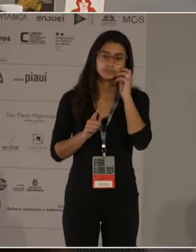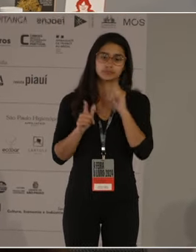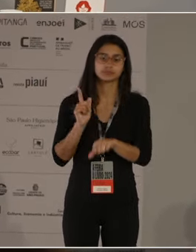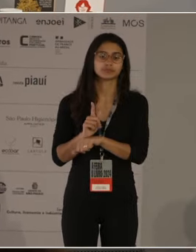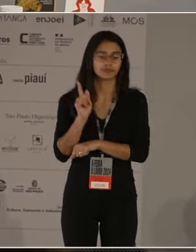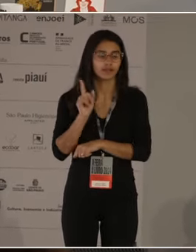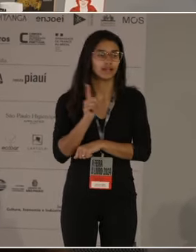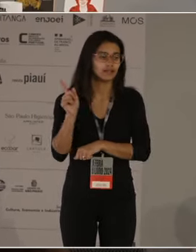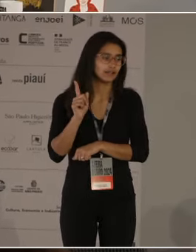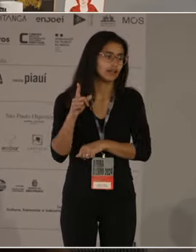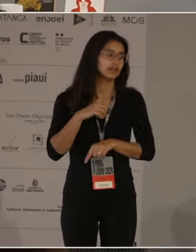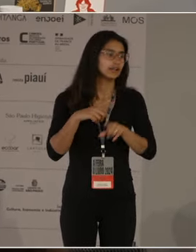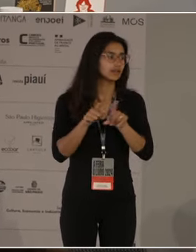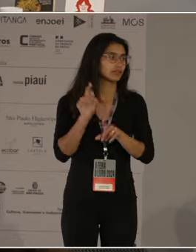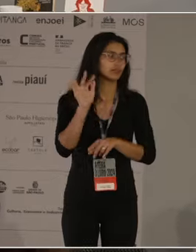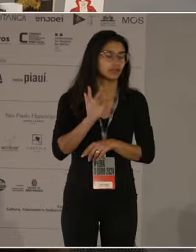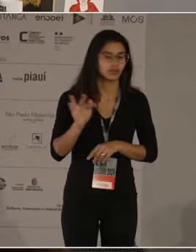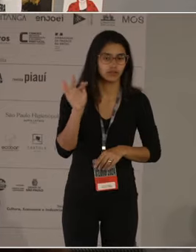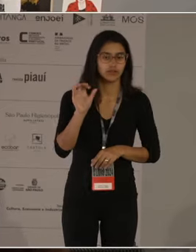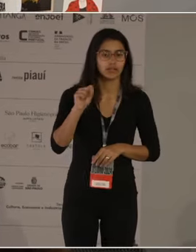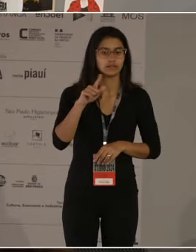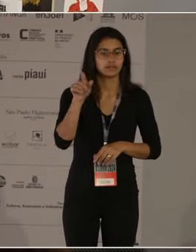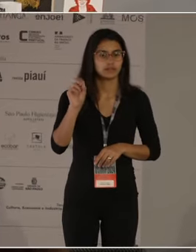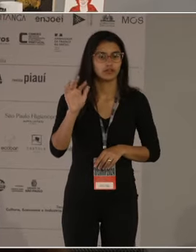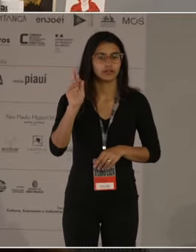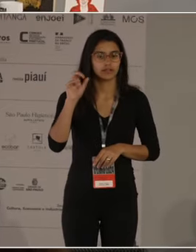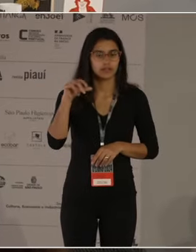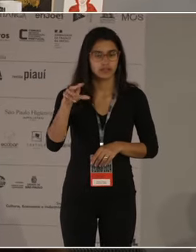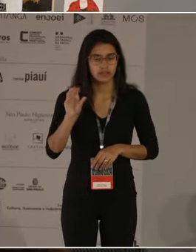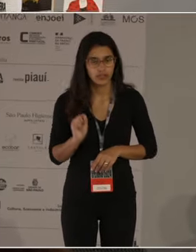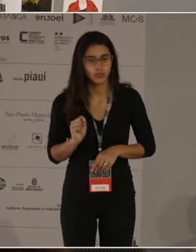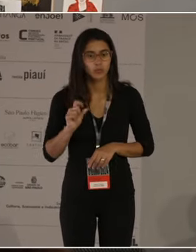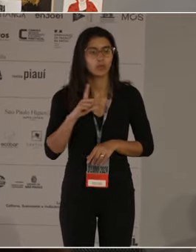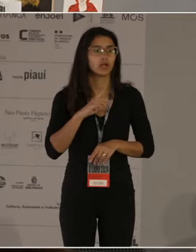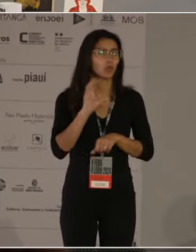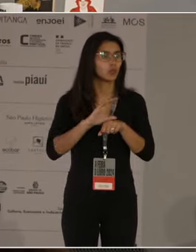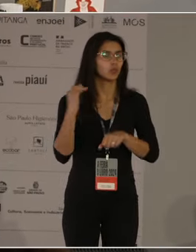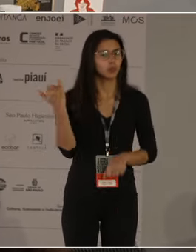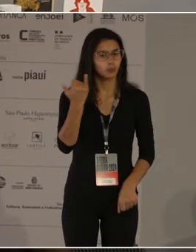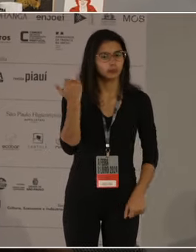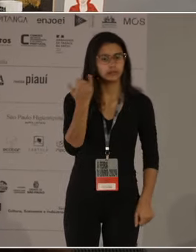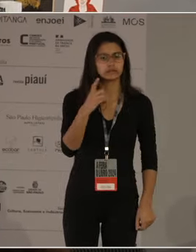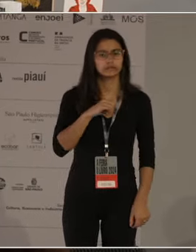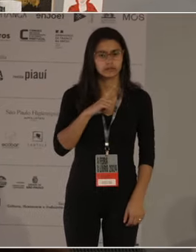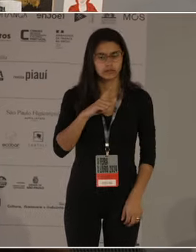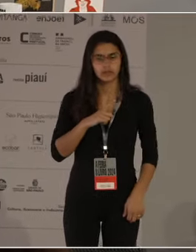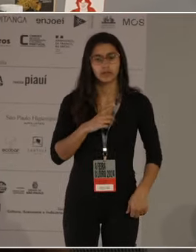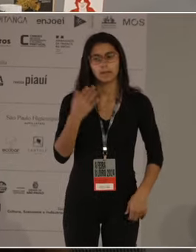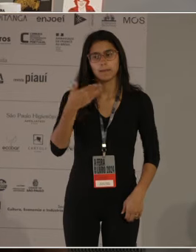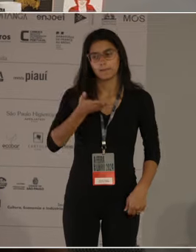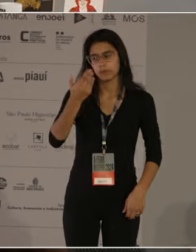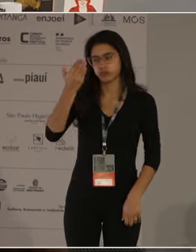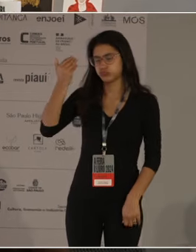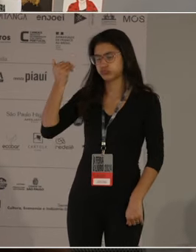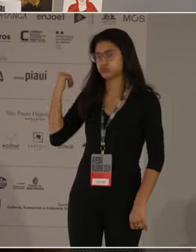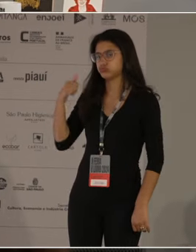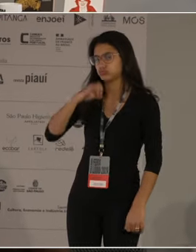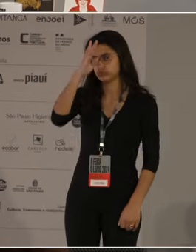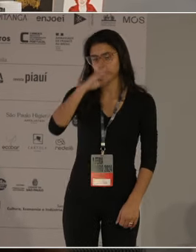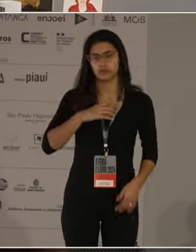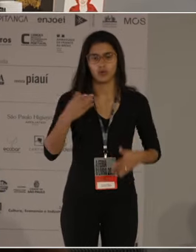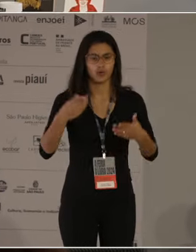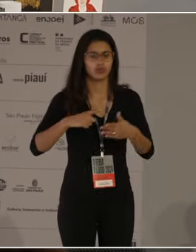no campo da Universidade Federal do Vale de São Francisco, em São Raimundo Nonato, que é um curso importante, é um dos cursos de graduação em arqueologia mais antigos do Brasil, que hoje em